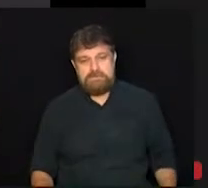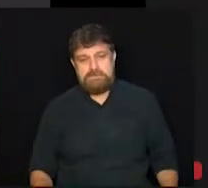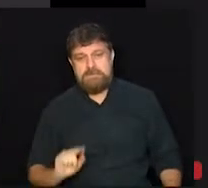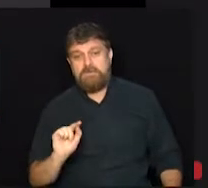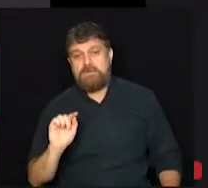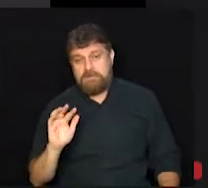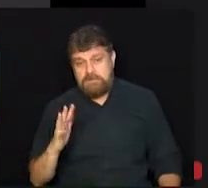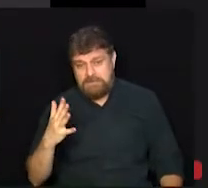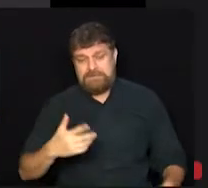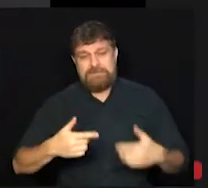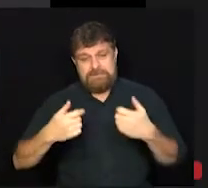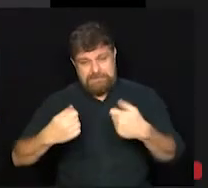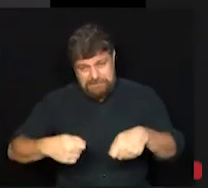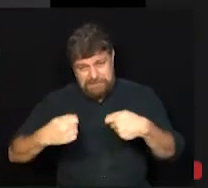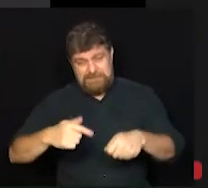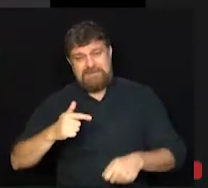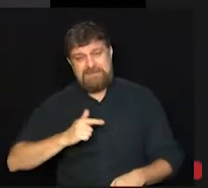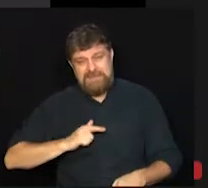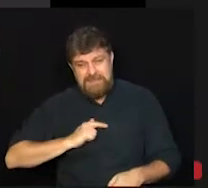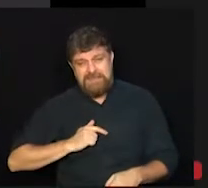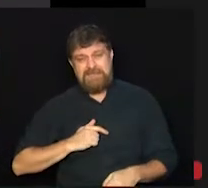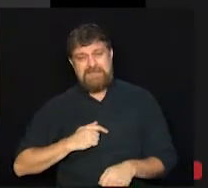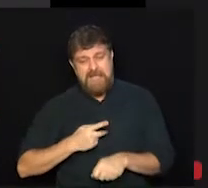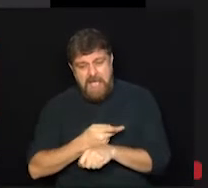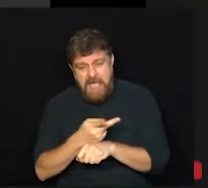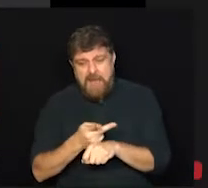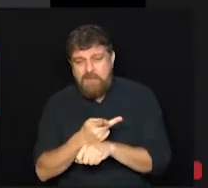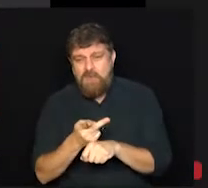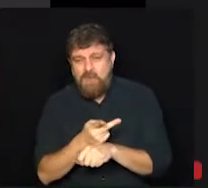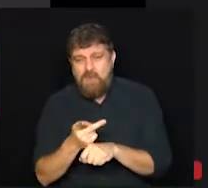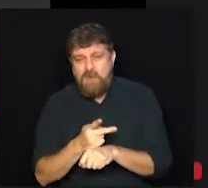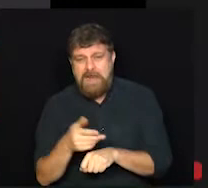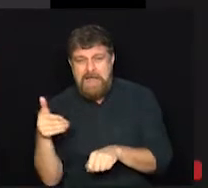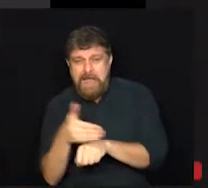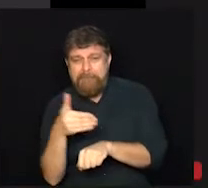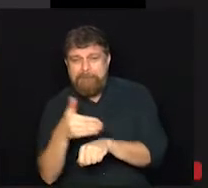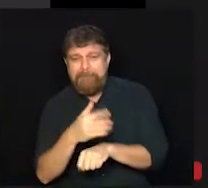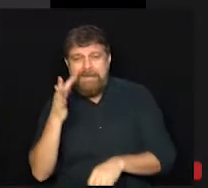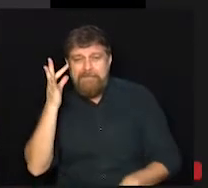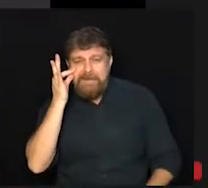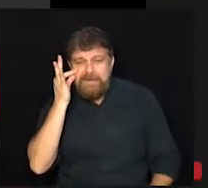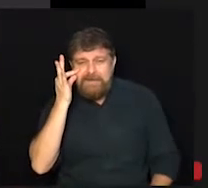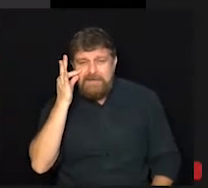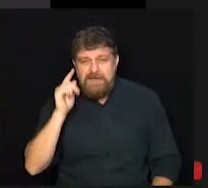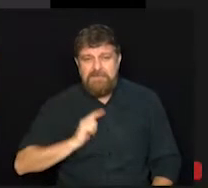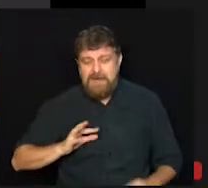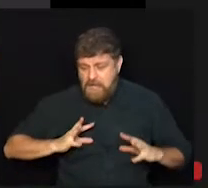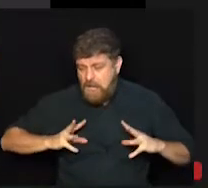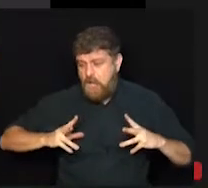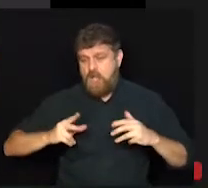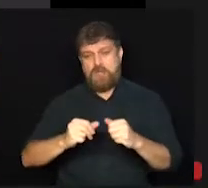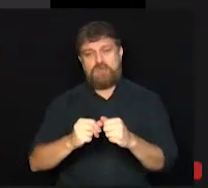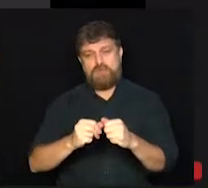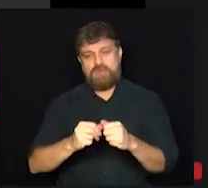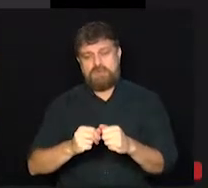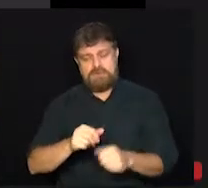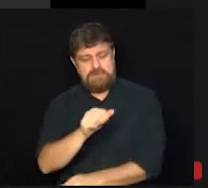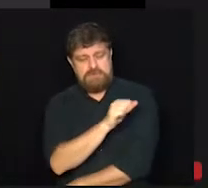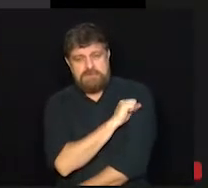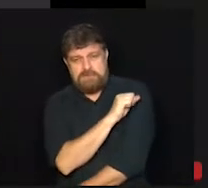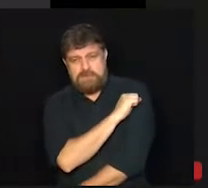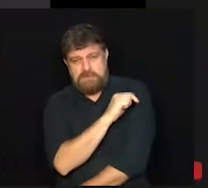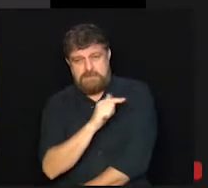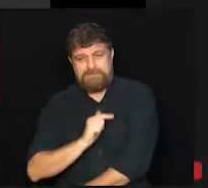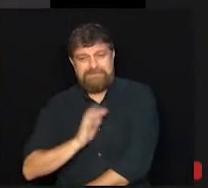é necessário buscar uma frequência mínima presencial para todo mundo,